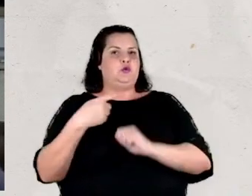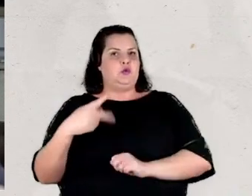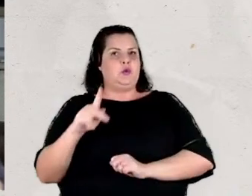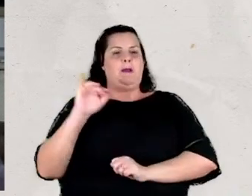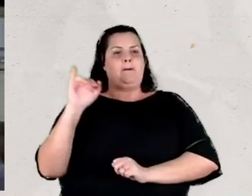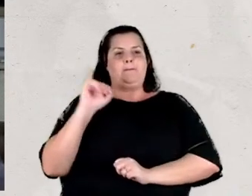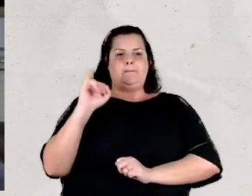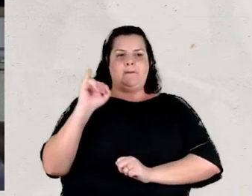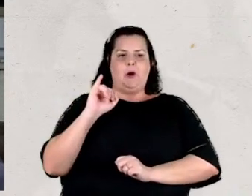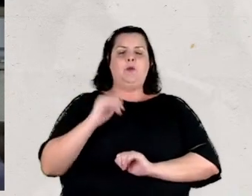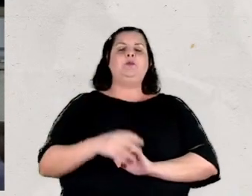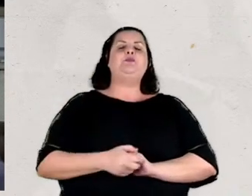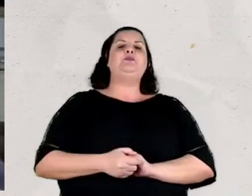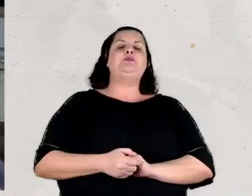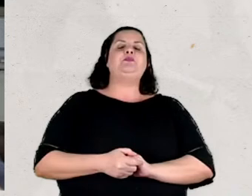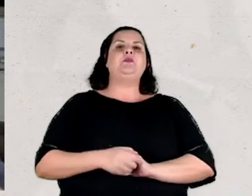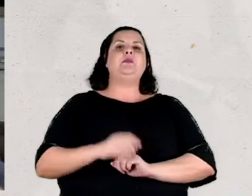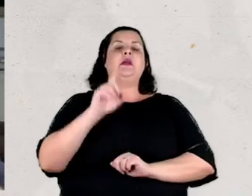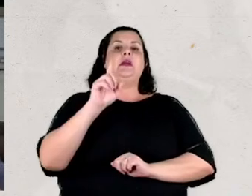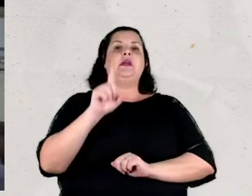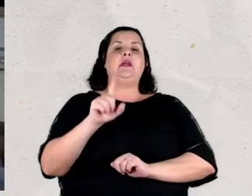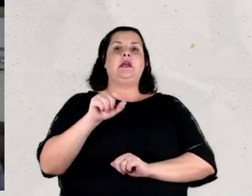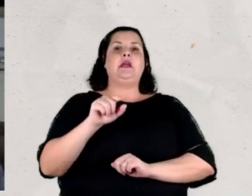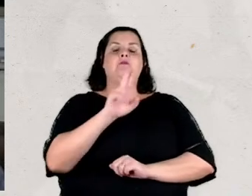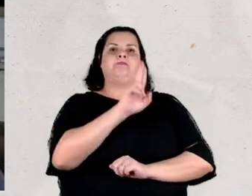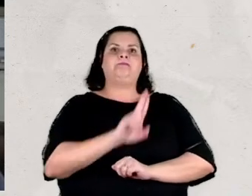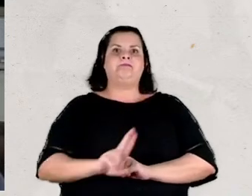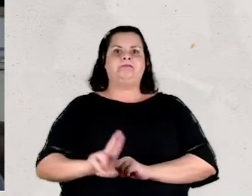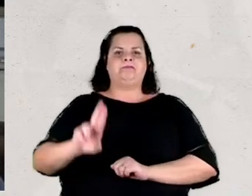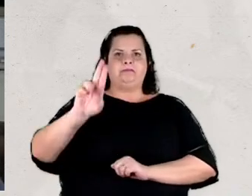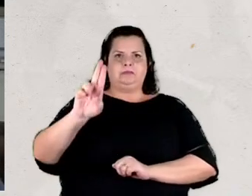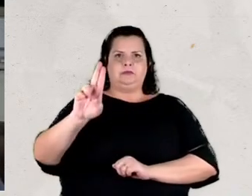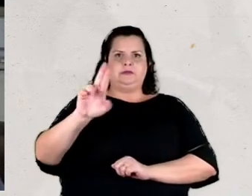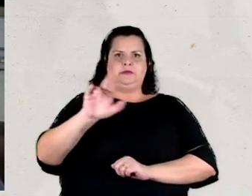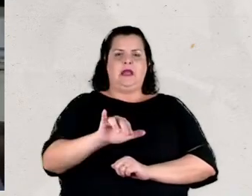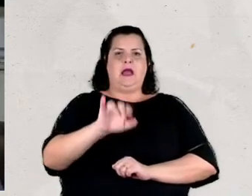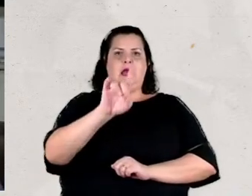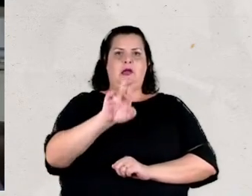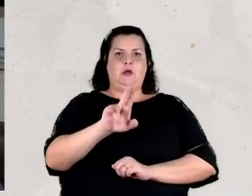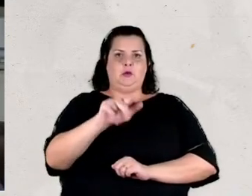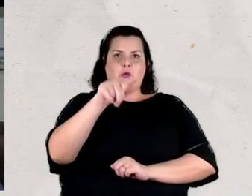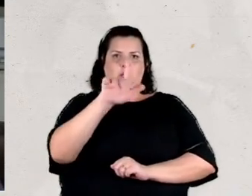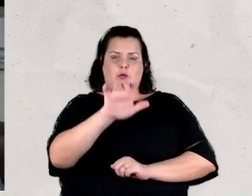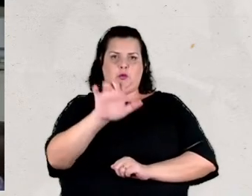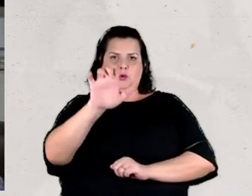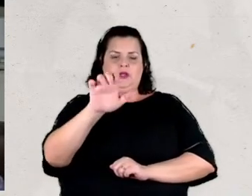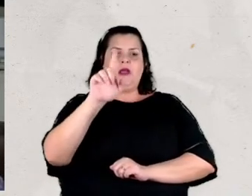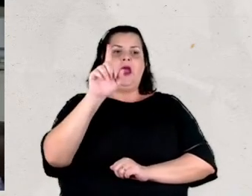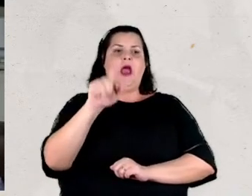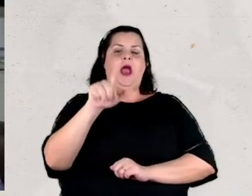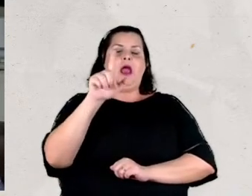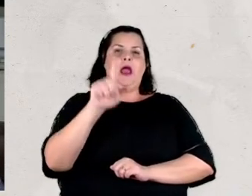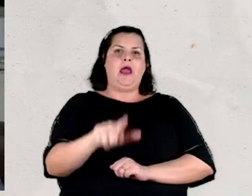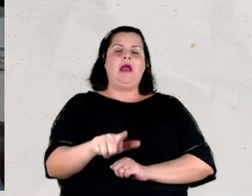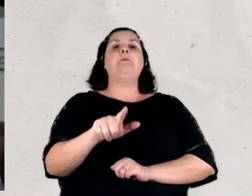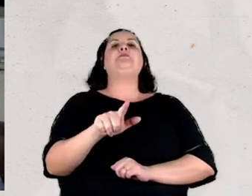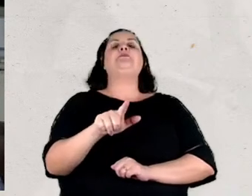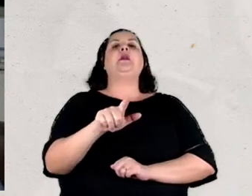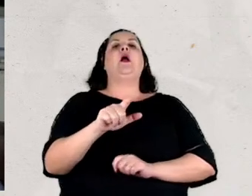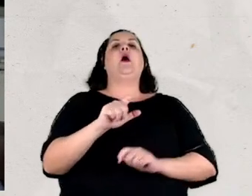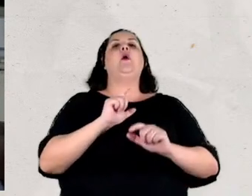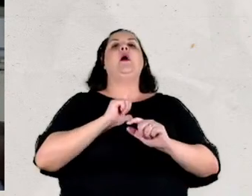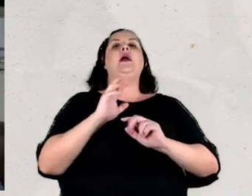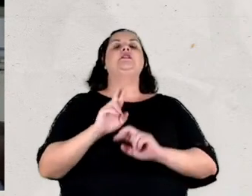Antepli, da Duke University, dirige a iniciativa de liderança muçulmana do Instituto